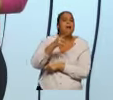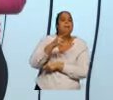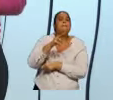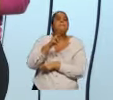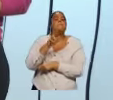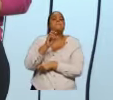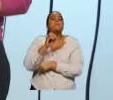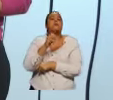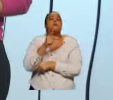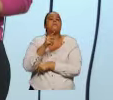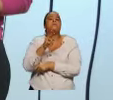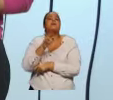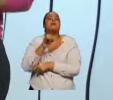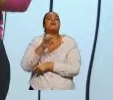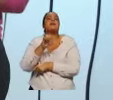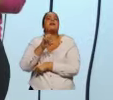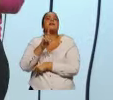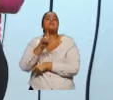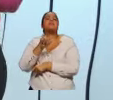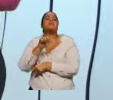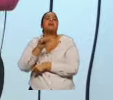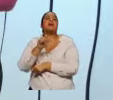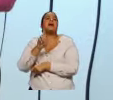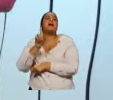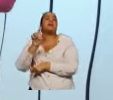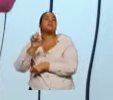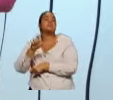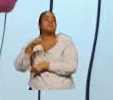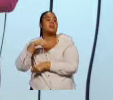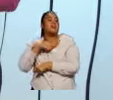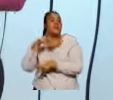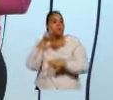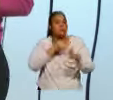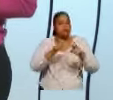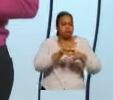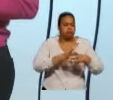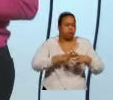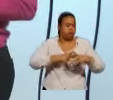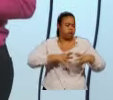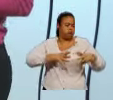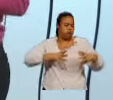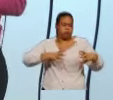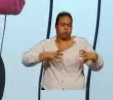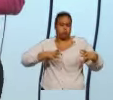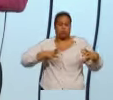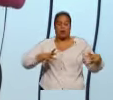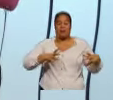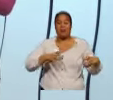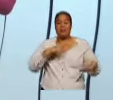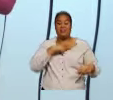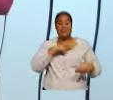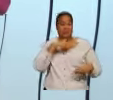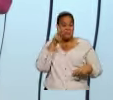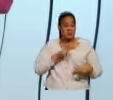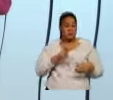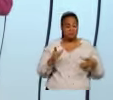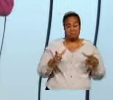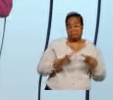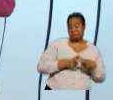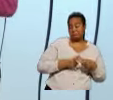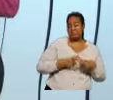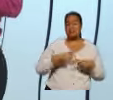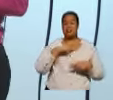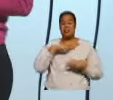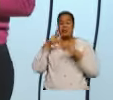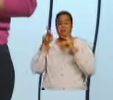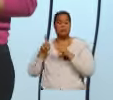e existem outras pessoas que têm grandes extensões de terra então aqui é só para gente pensar se igualitariamente